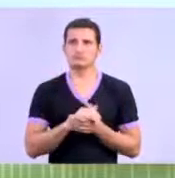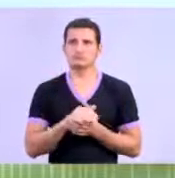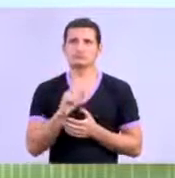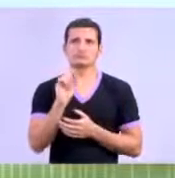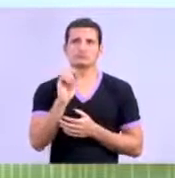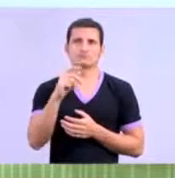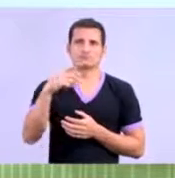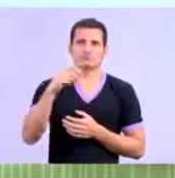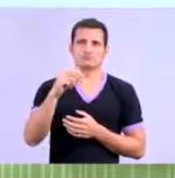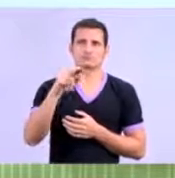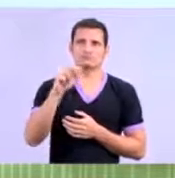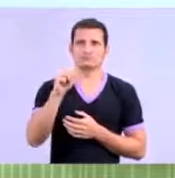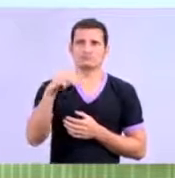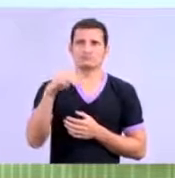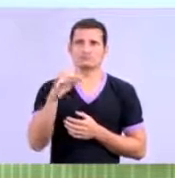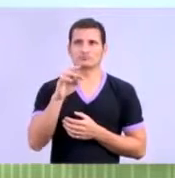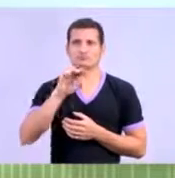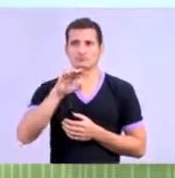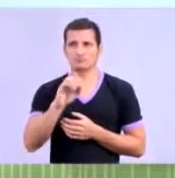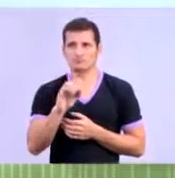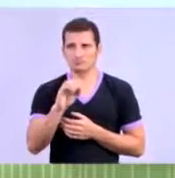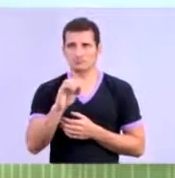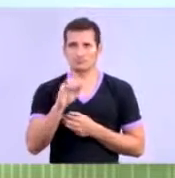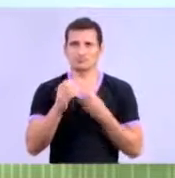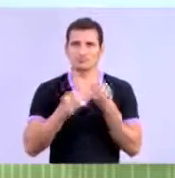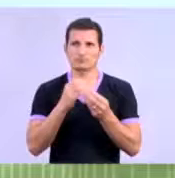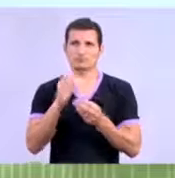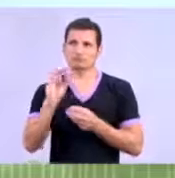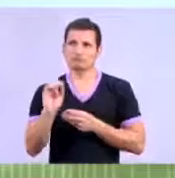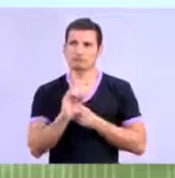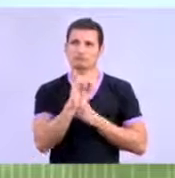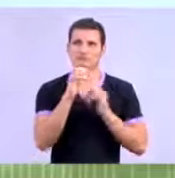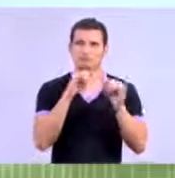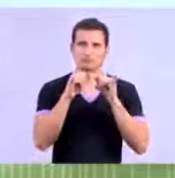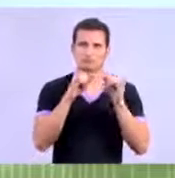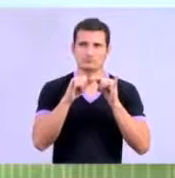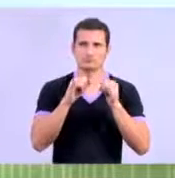um parâmetro, quer dizer, como passar informações para um método.